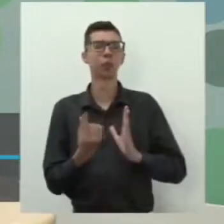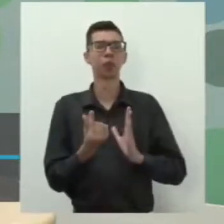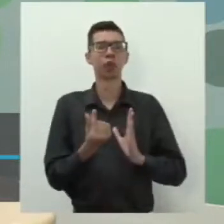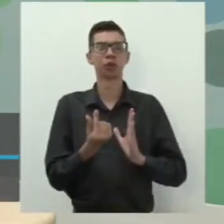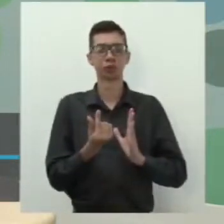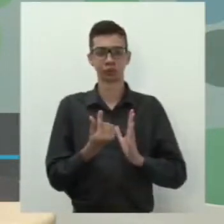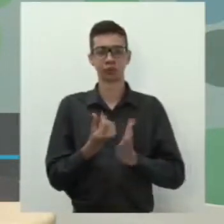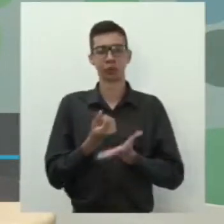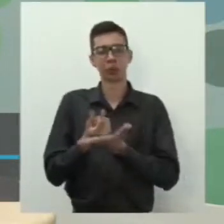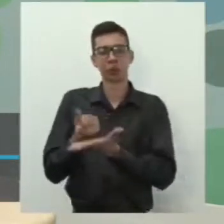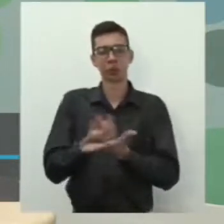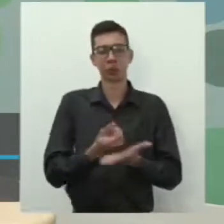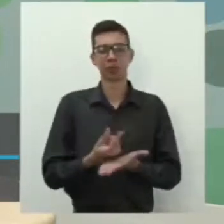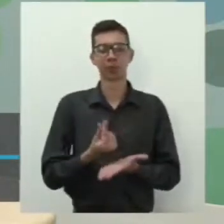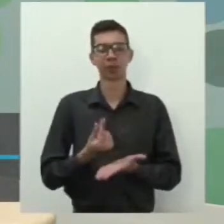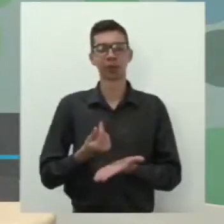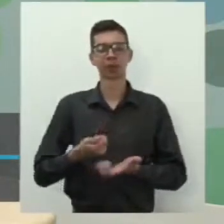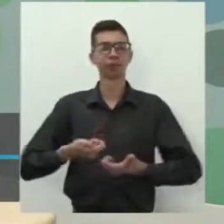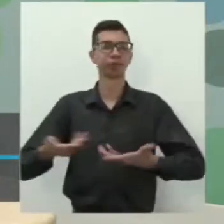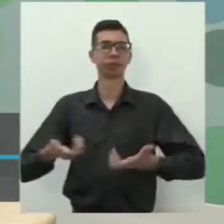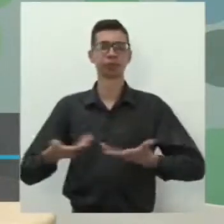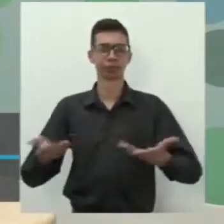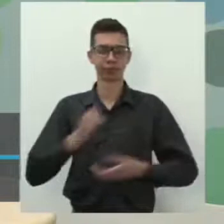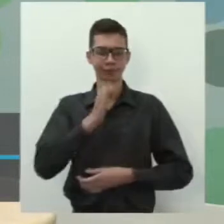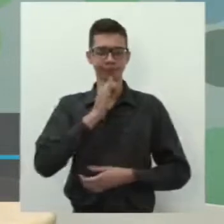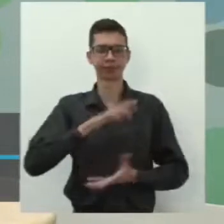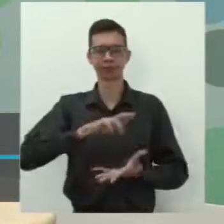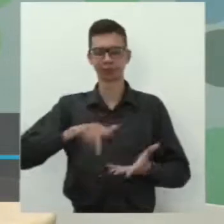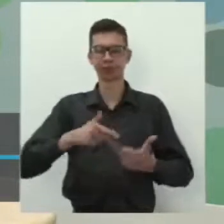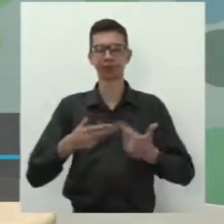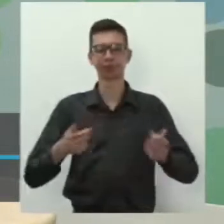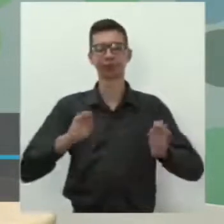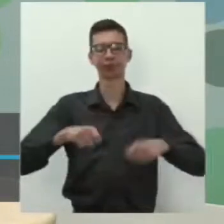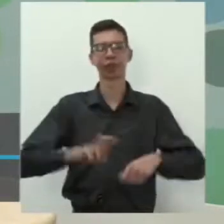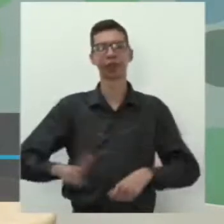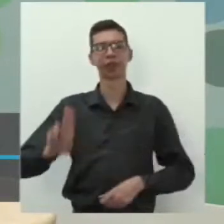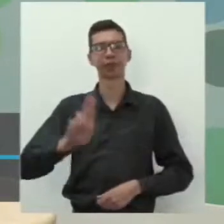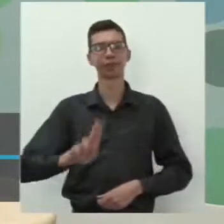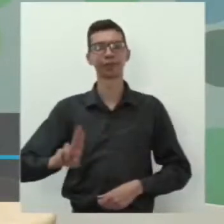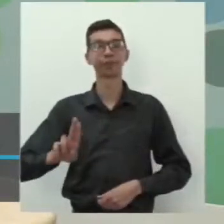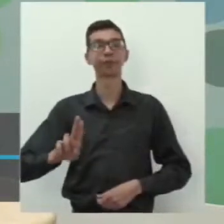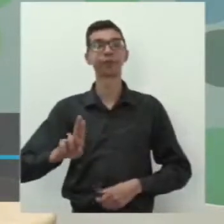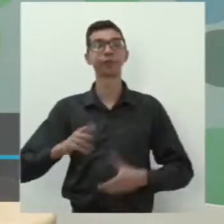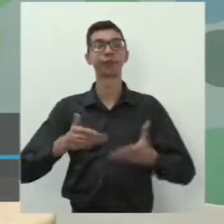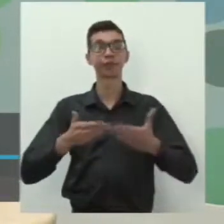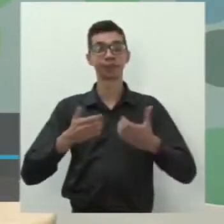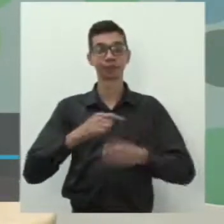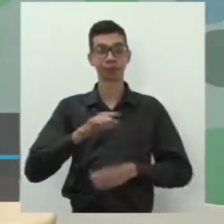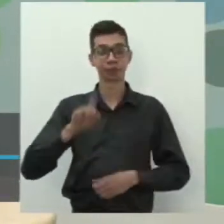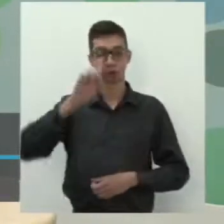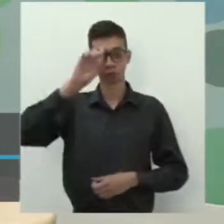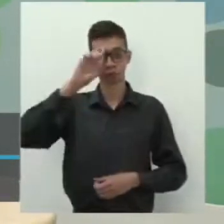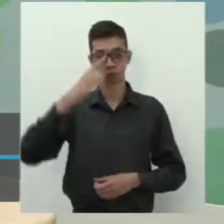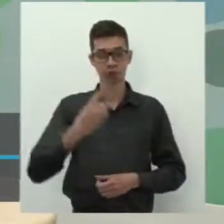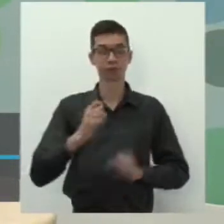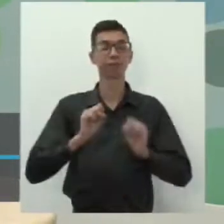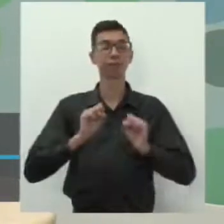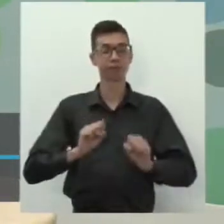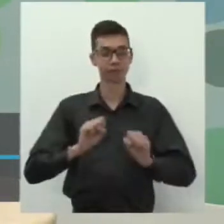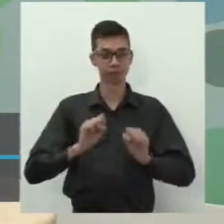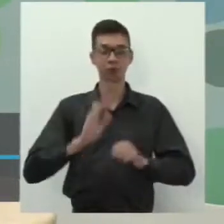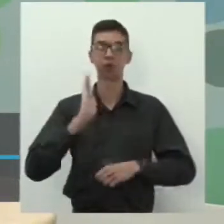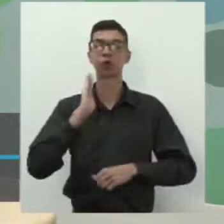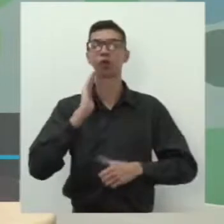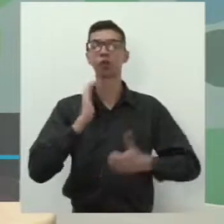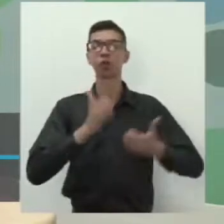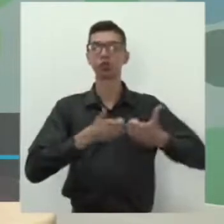bom? Então, peço que para vocês que tendo dúvida durante a nossa formação, coloquem as dúvidas no chat, a gente vai